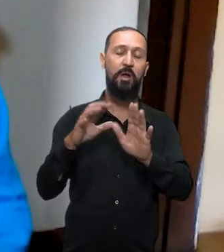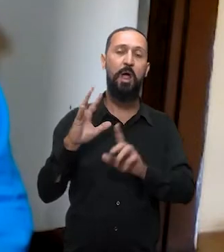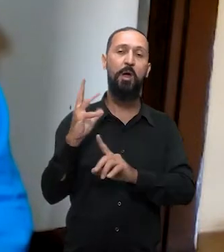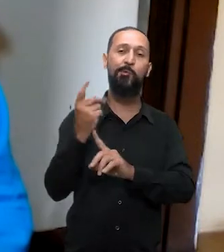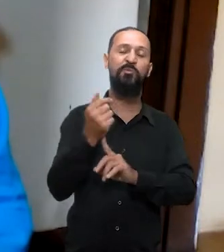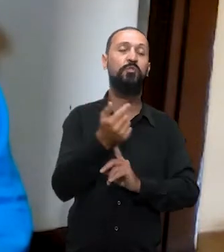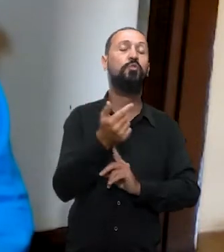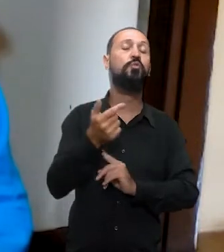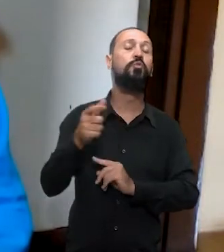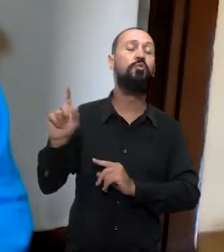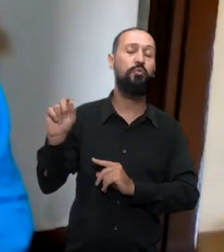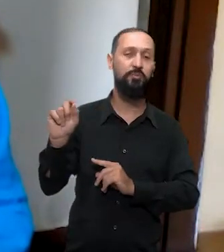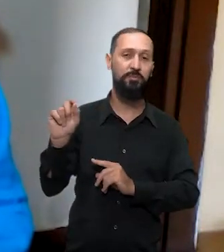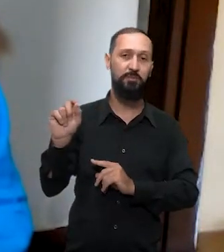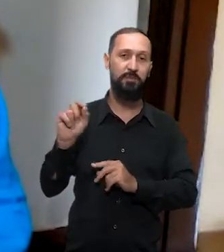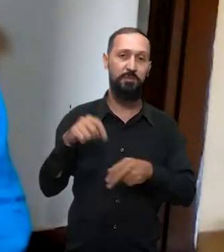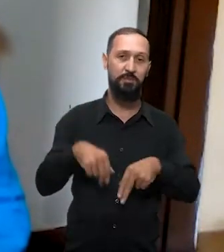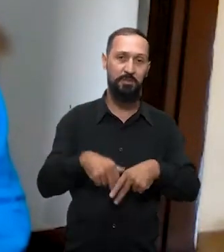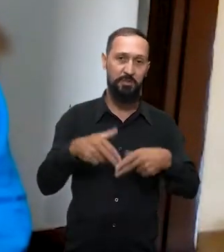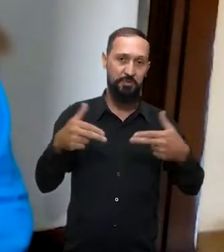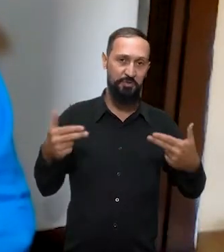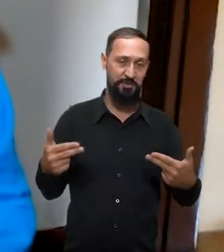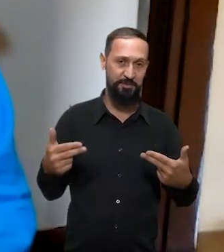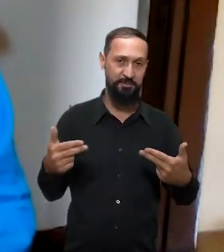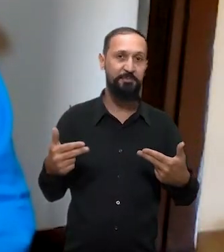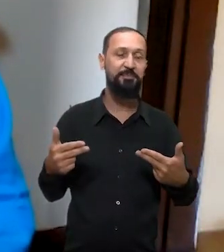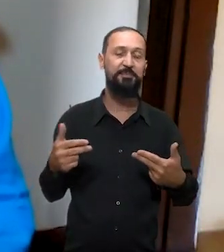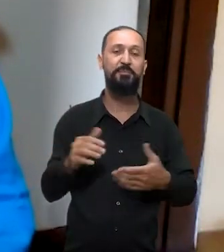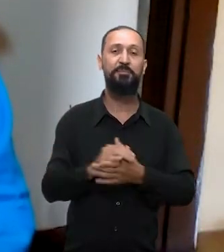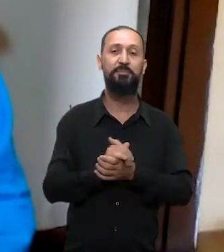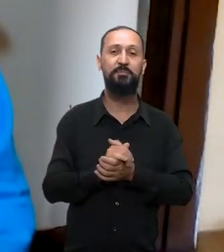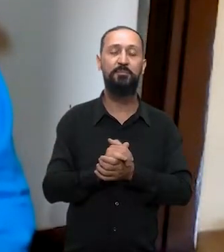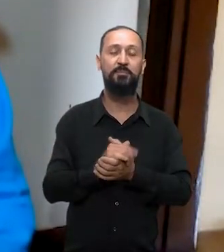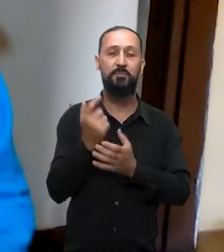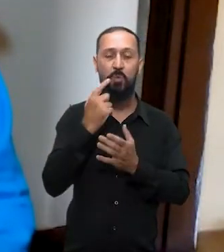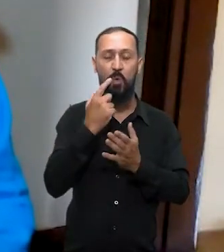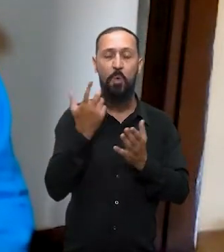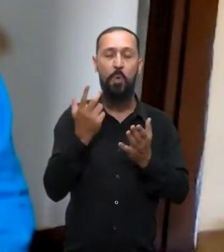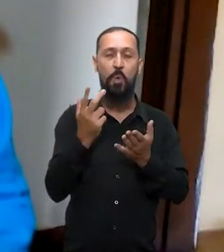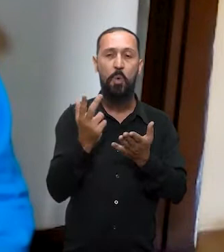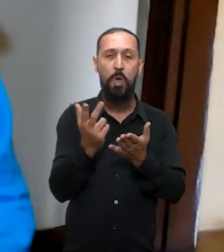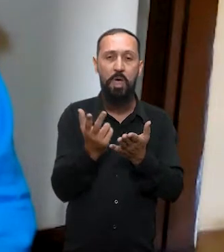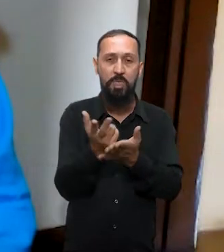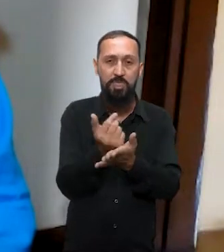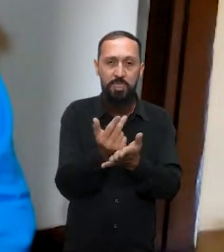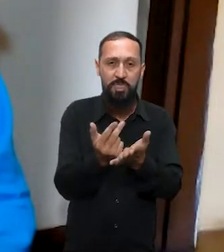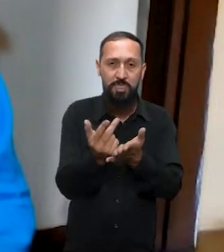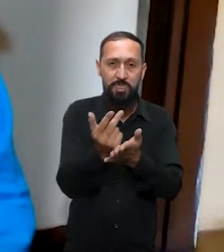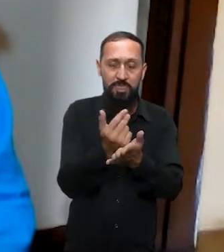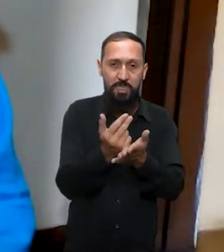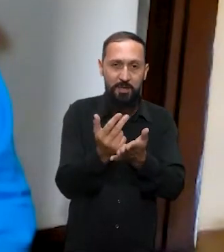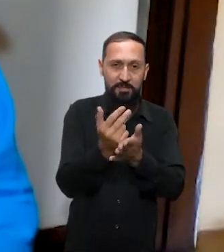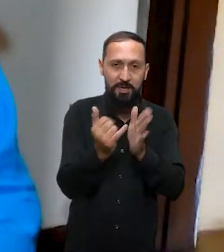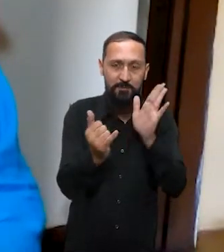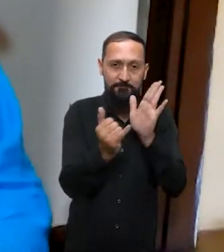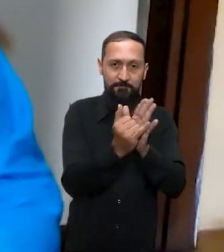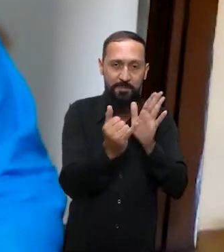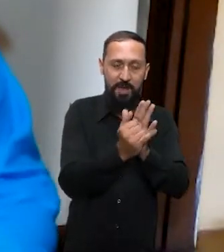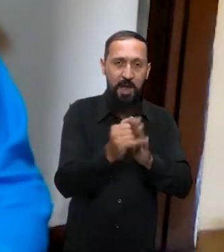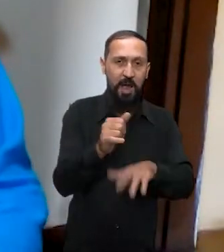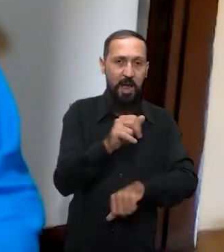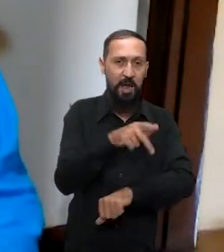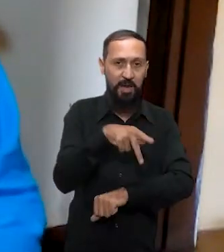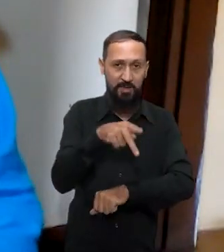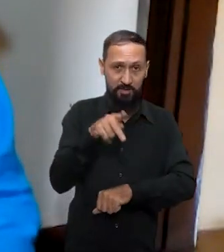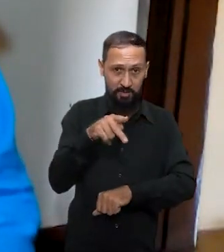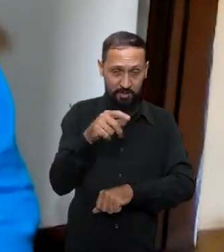artística de outras etnias, claro. Mas o grafismo da